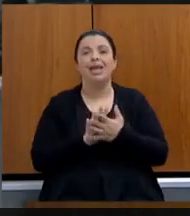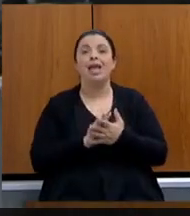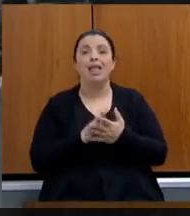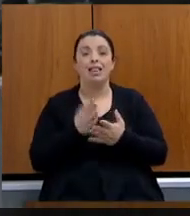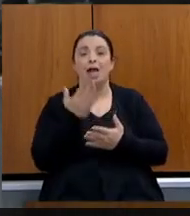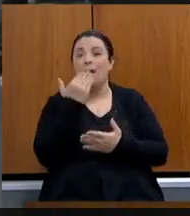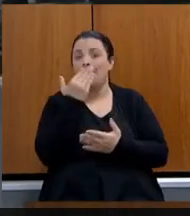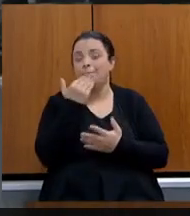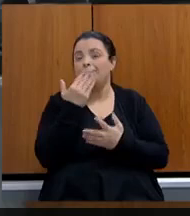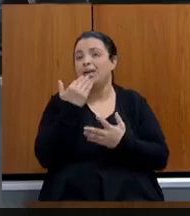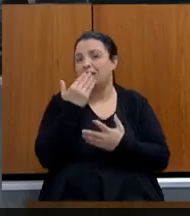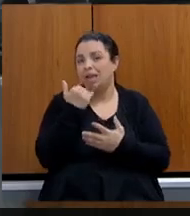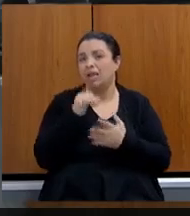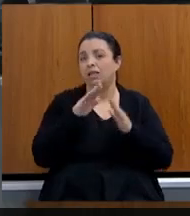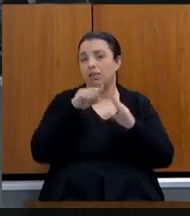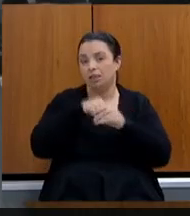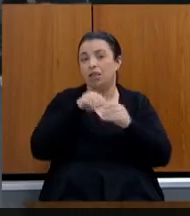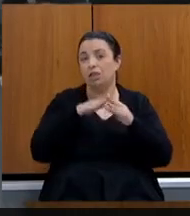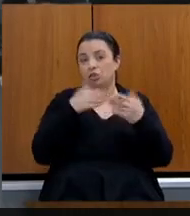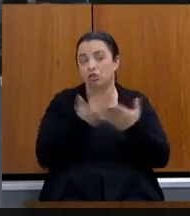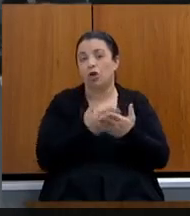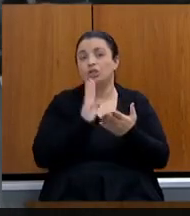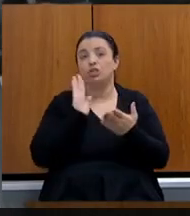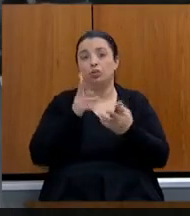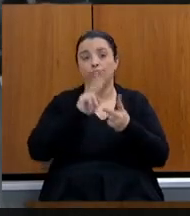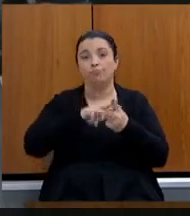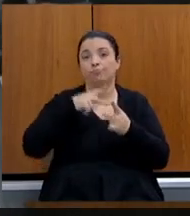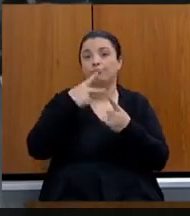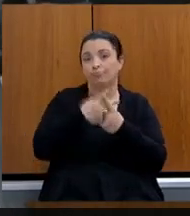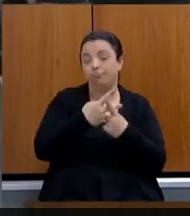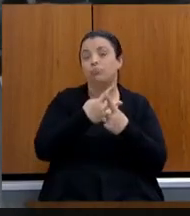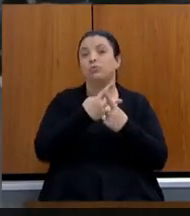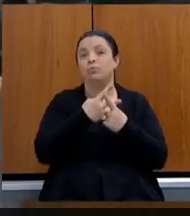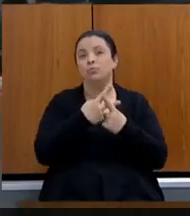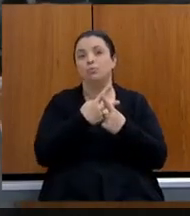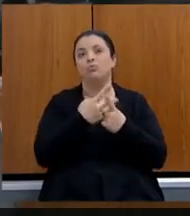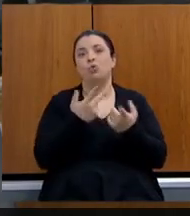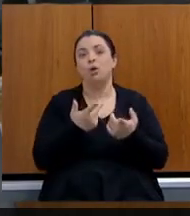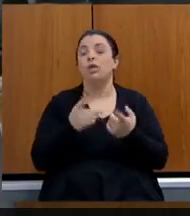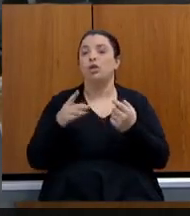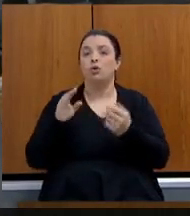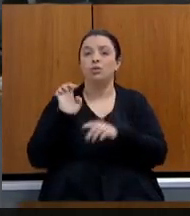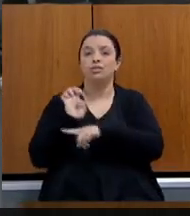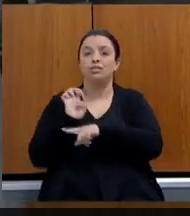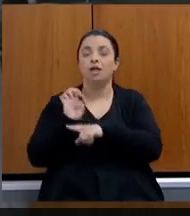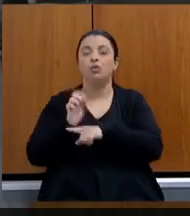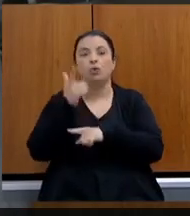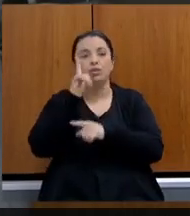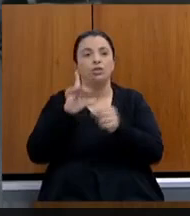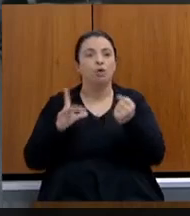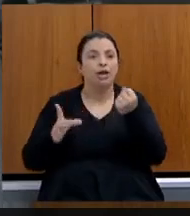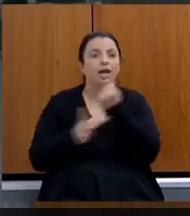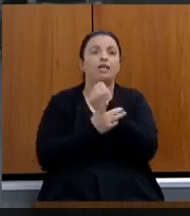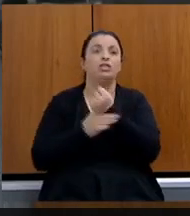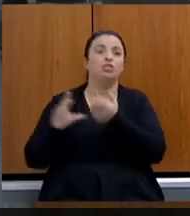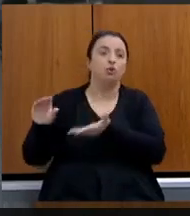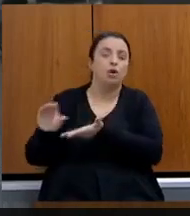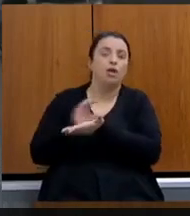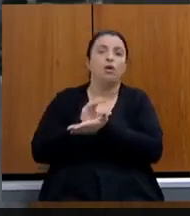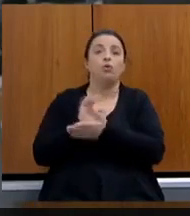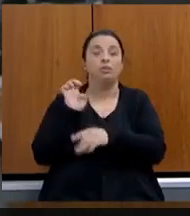merenda né Depois de dois anos em que o estado conseguiu garantir a oferta da do recurso Estadual